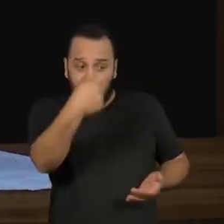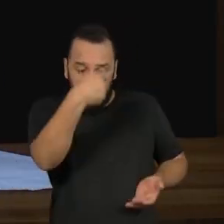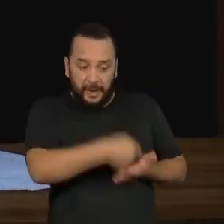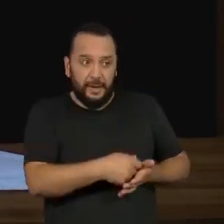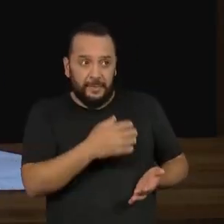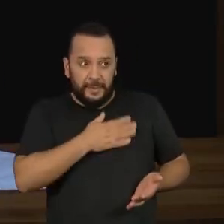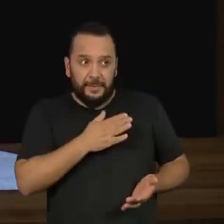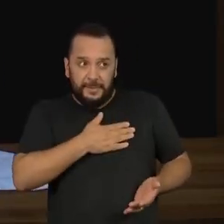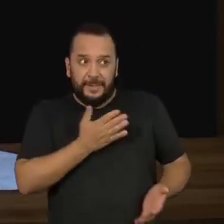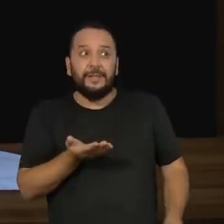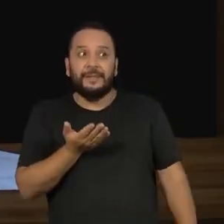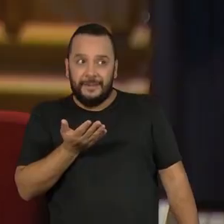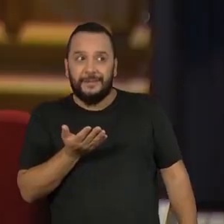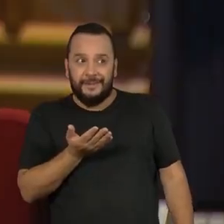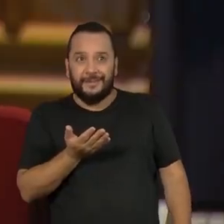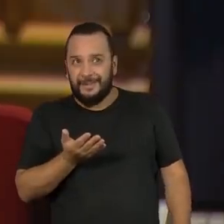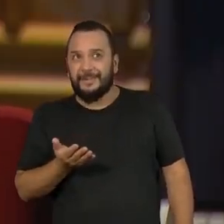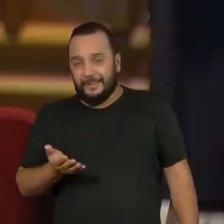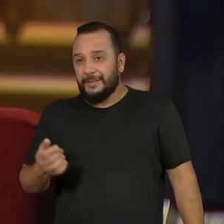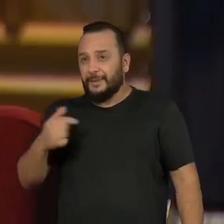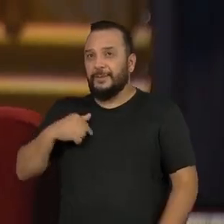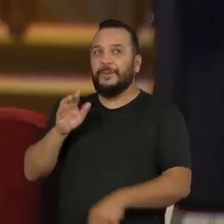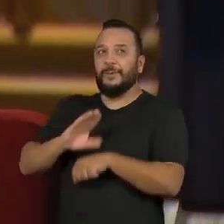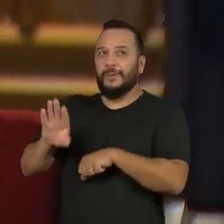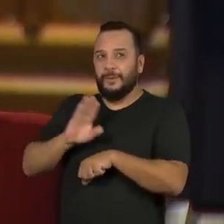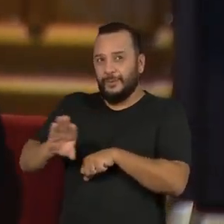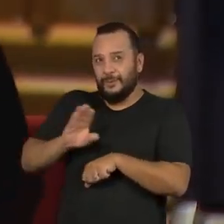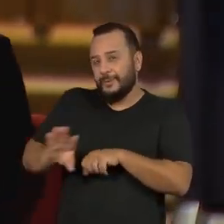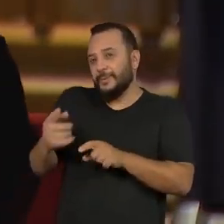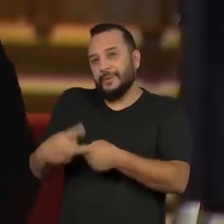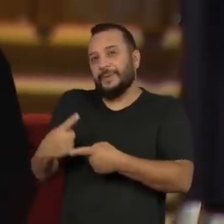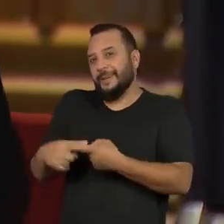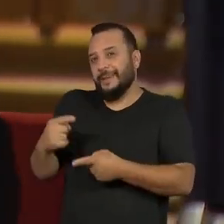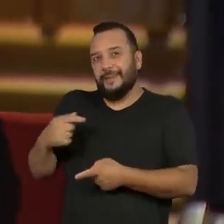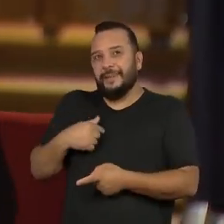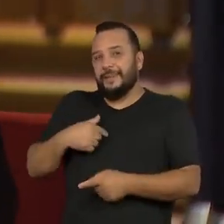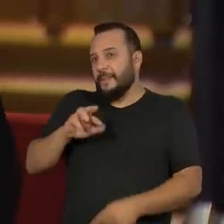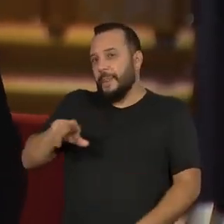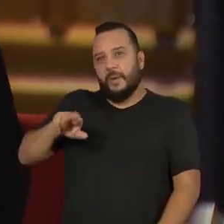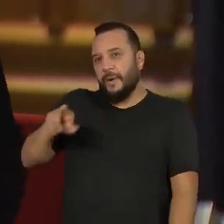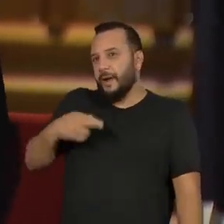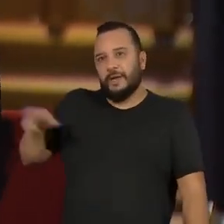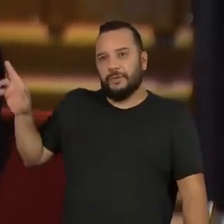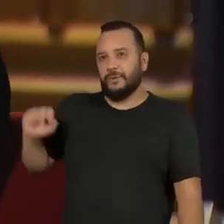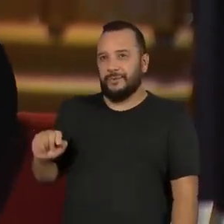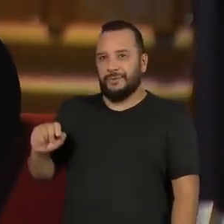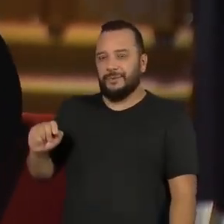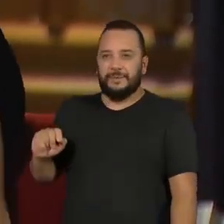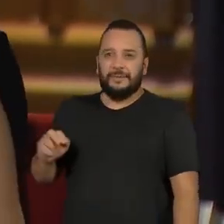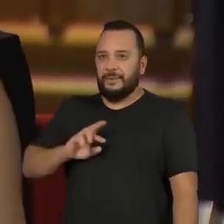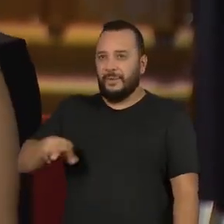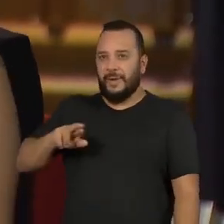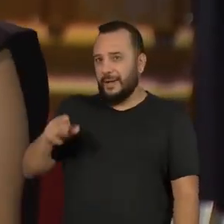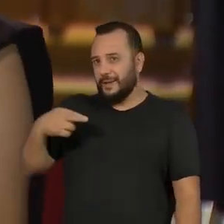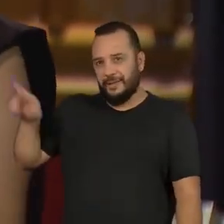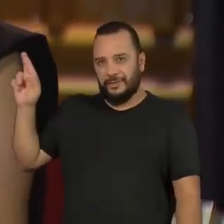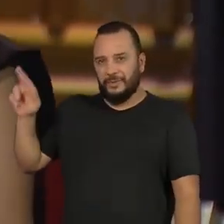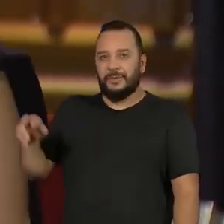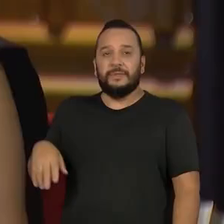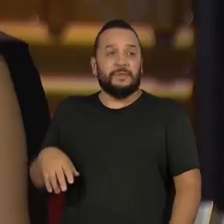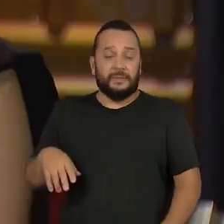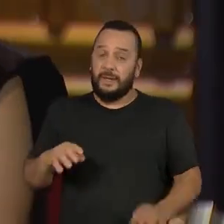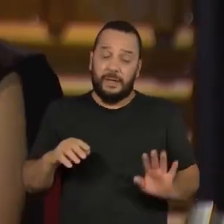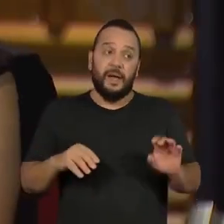este boletinho dos dos cursos dessas né porque aqui a gente não tá falando de religião Veja a gente não tá falando de religão educação